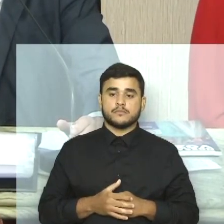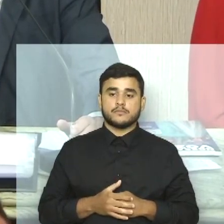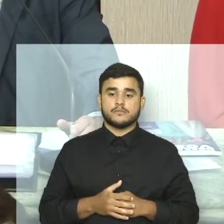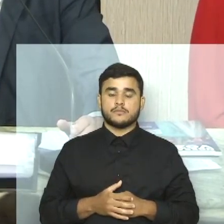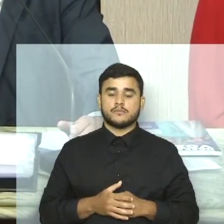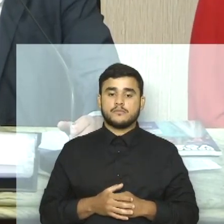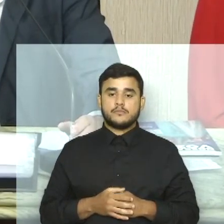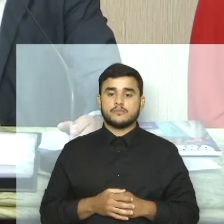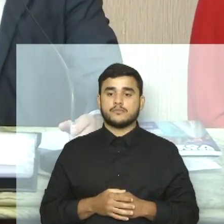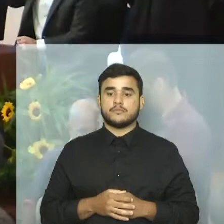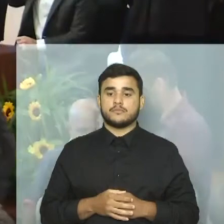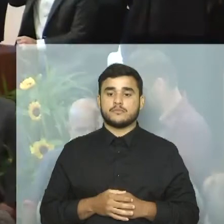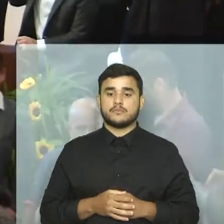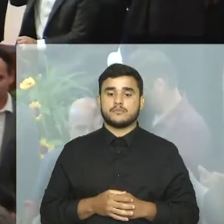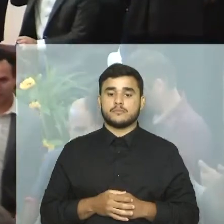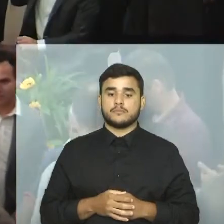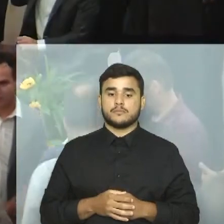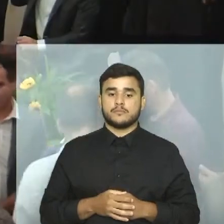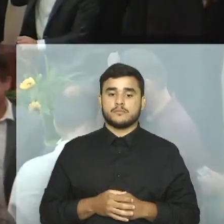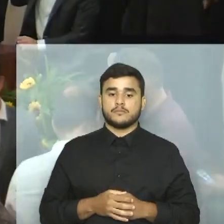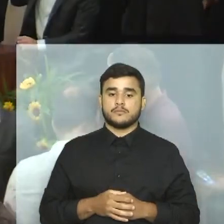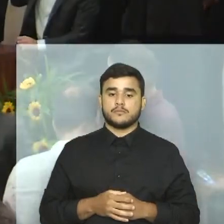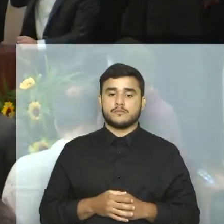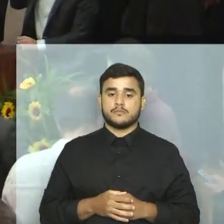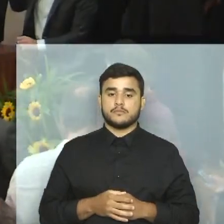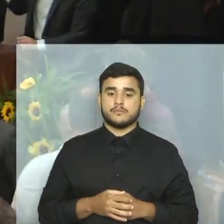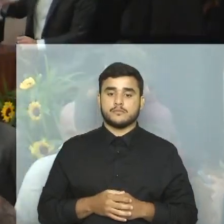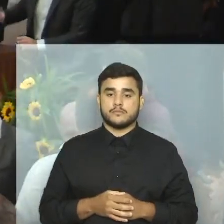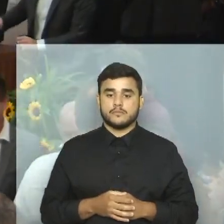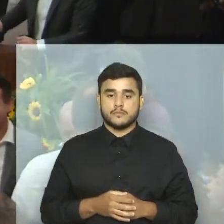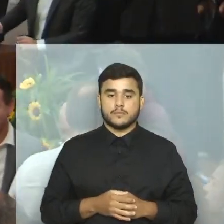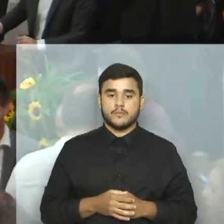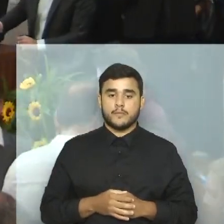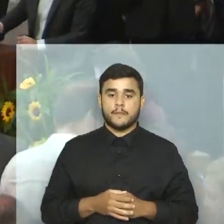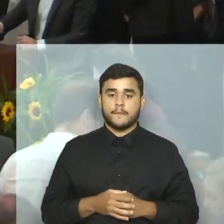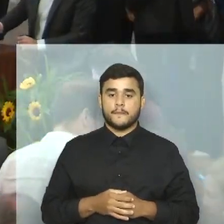Por gentileza, retorne em seus lugares. Vamos, Ciro. Vou fazer a gravação.